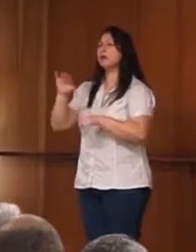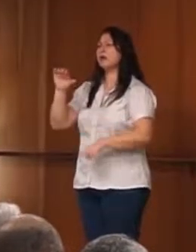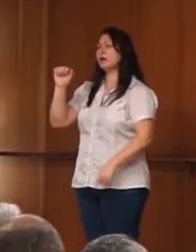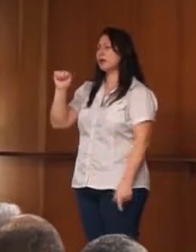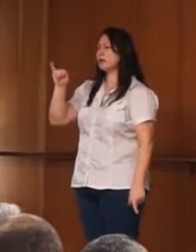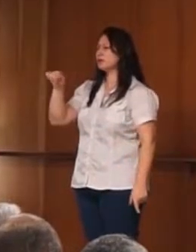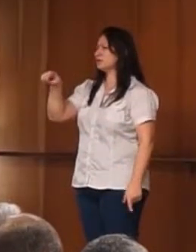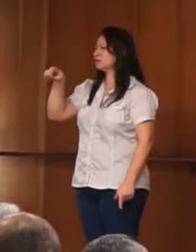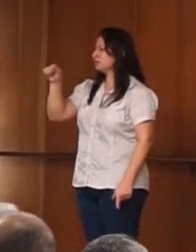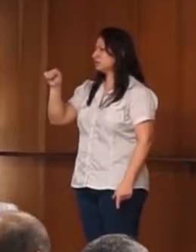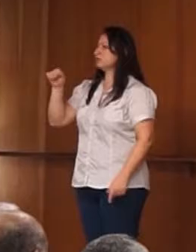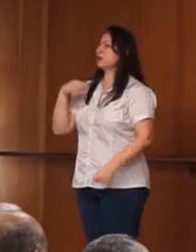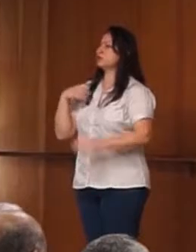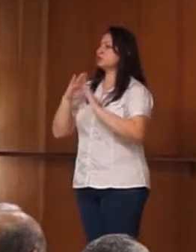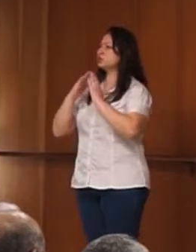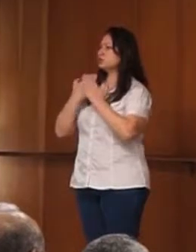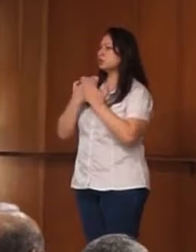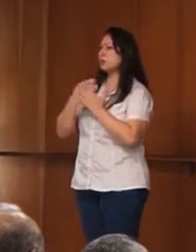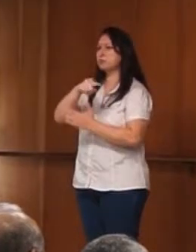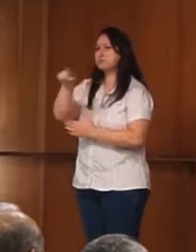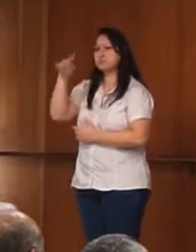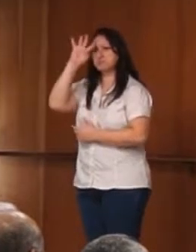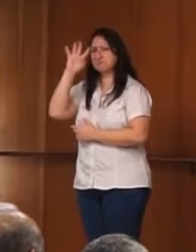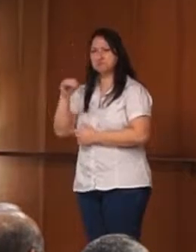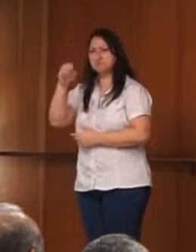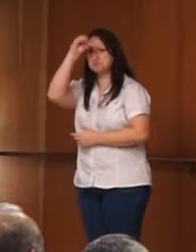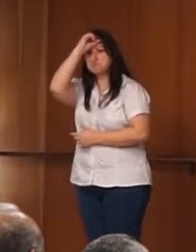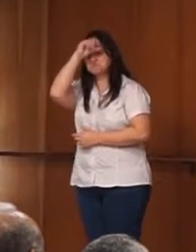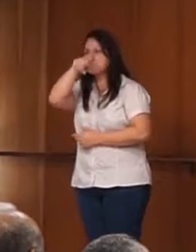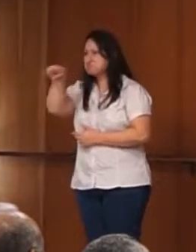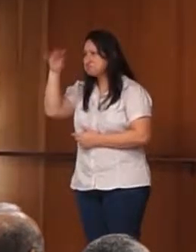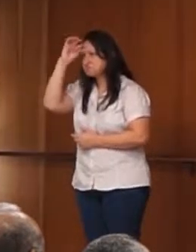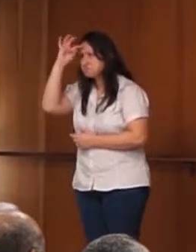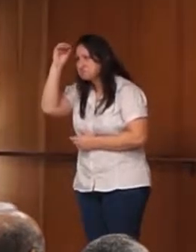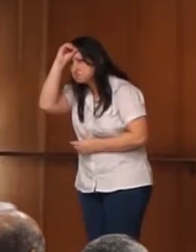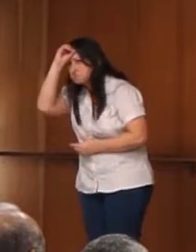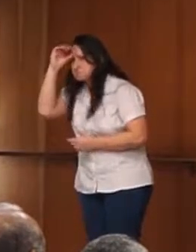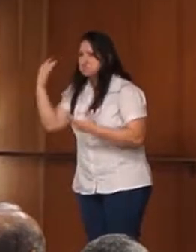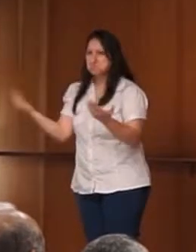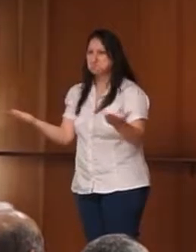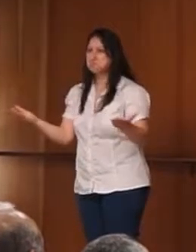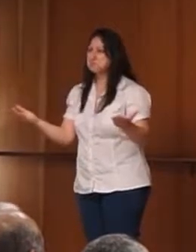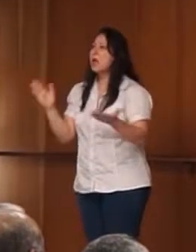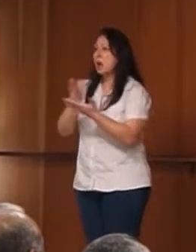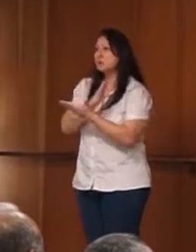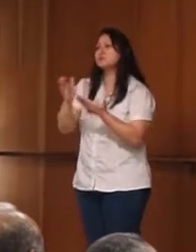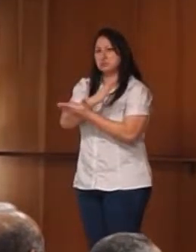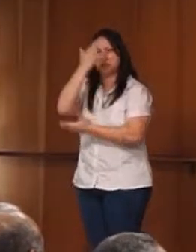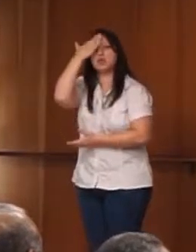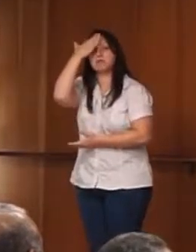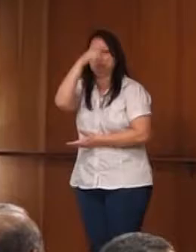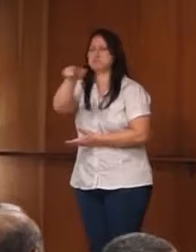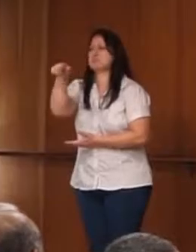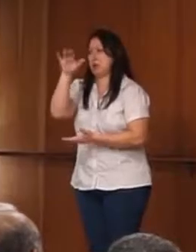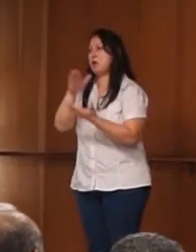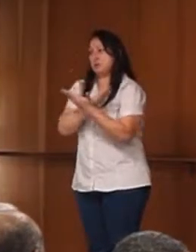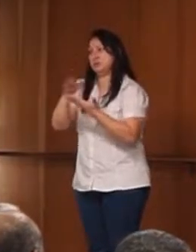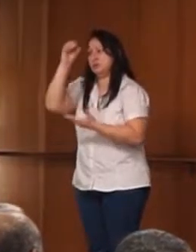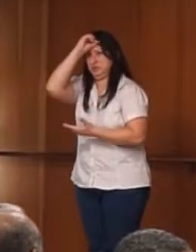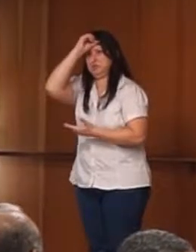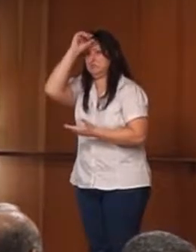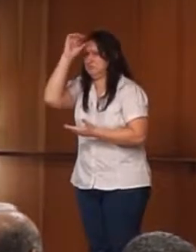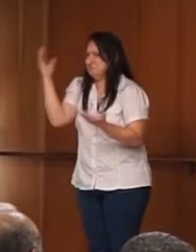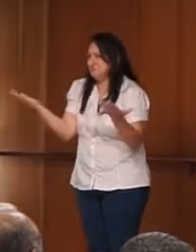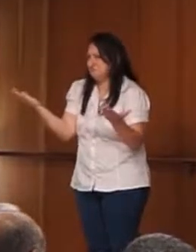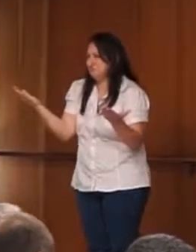que vocês não devem saber aqui o que é, ou pelo menos alguns sabem. Alguns